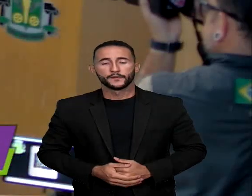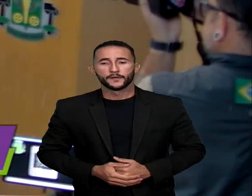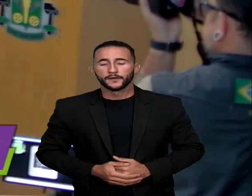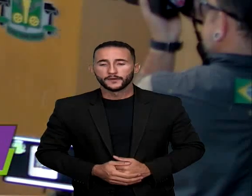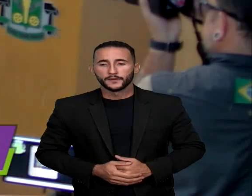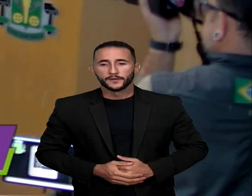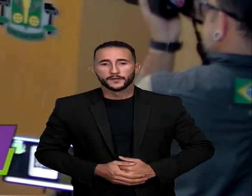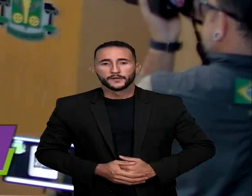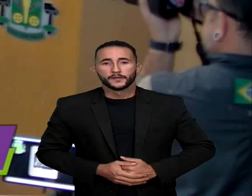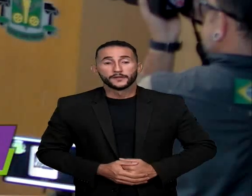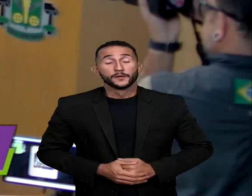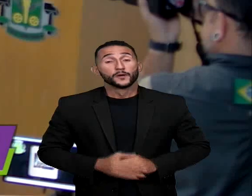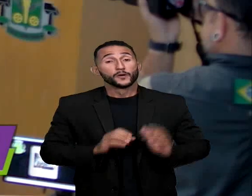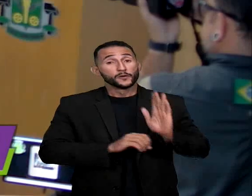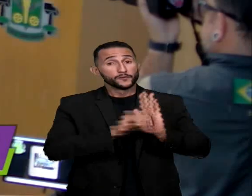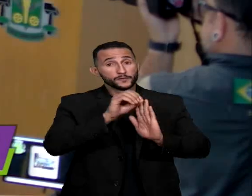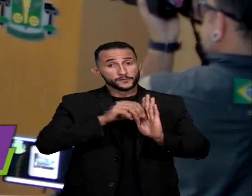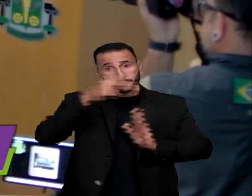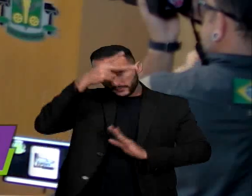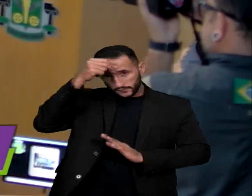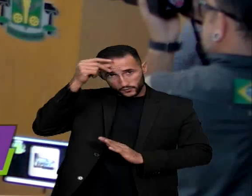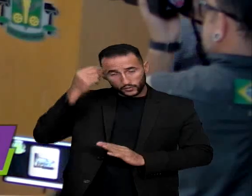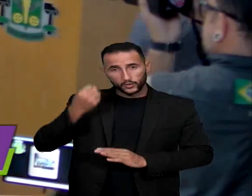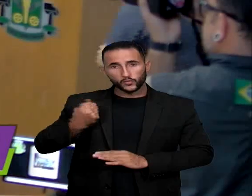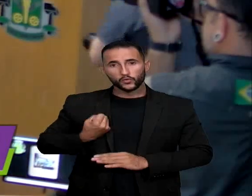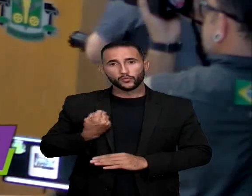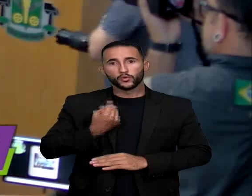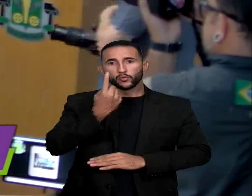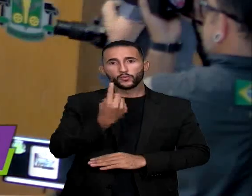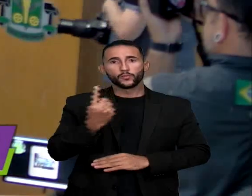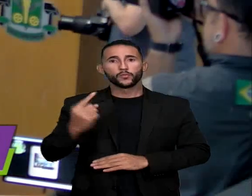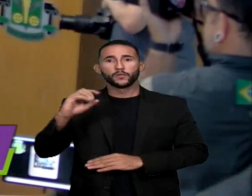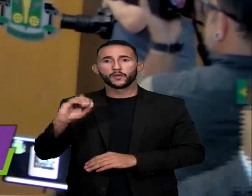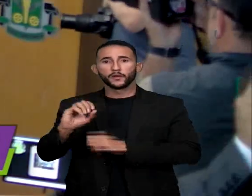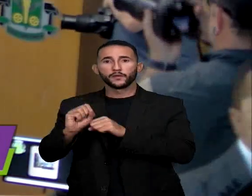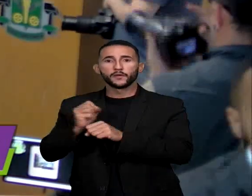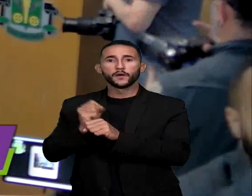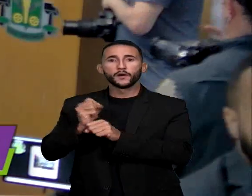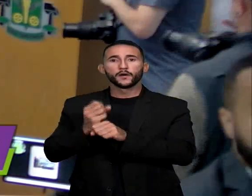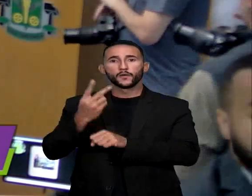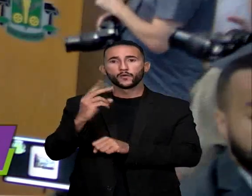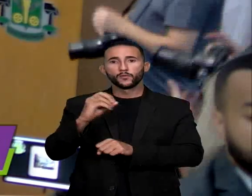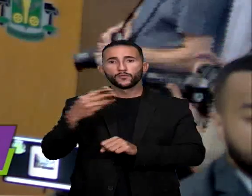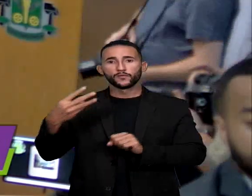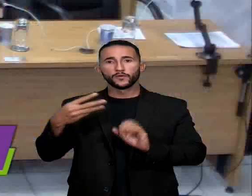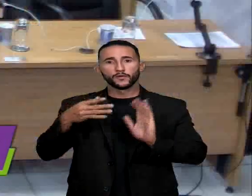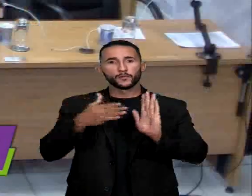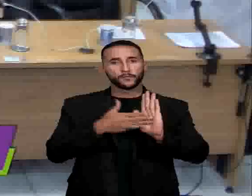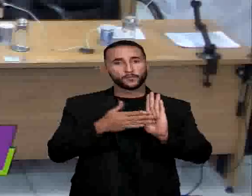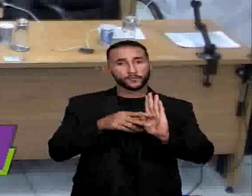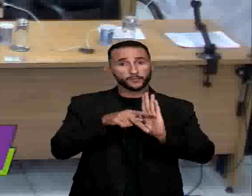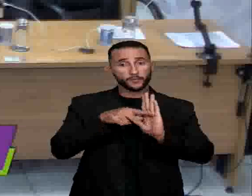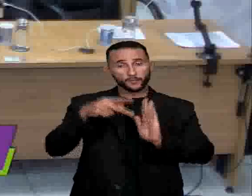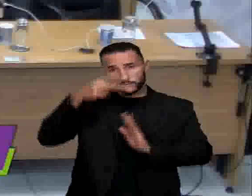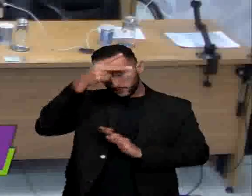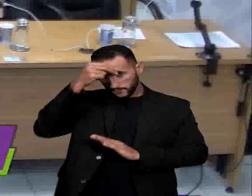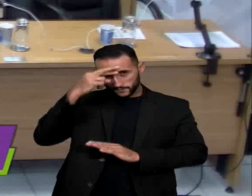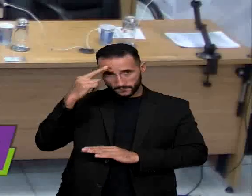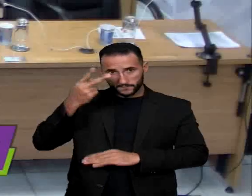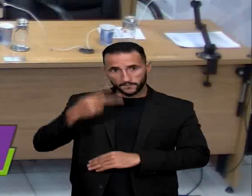sim Ofício prolis número 110 de 2023 também do prefeito do município de Osasco